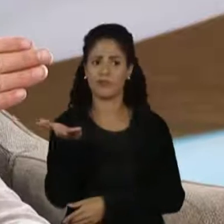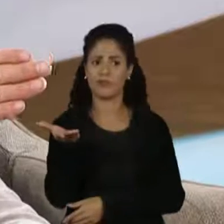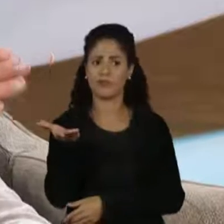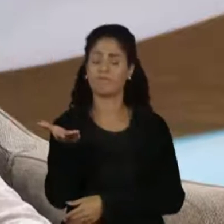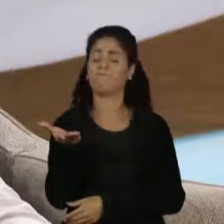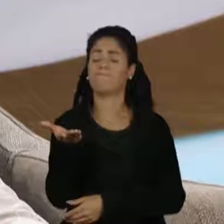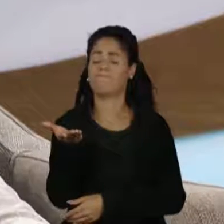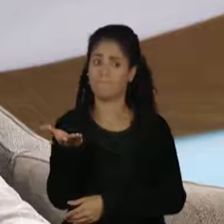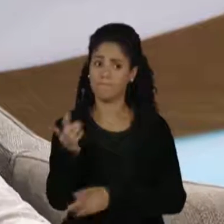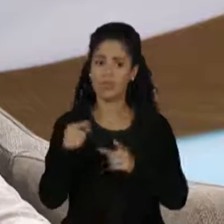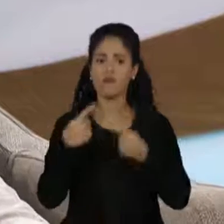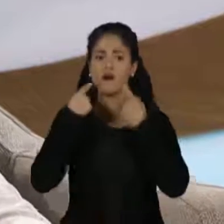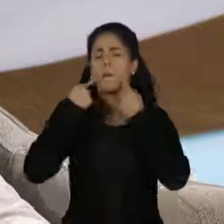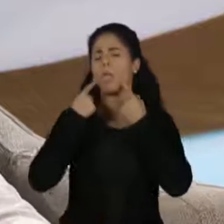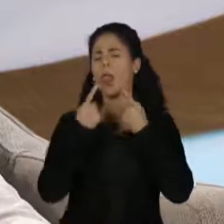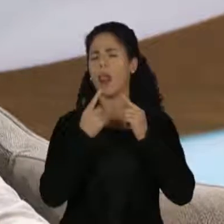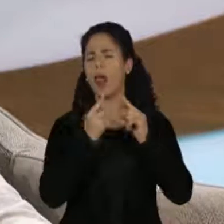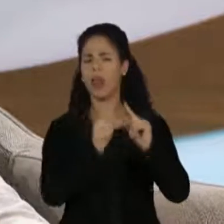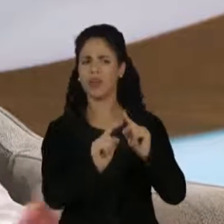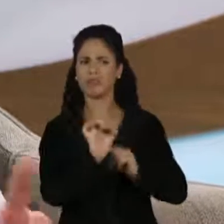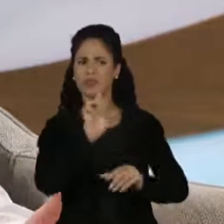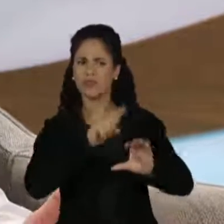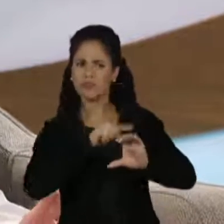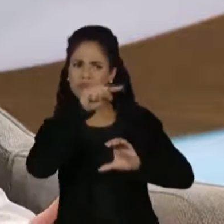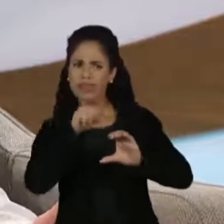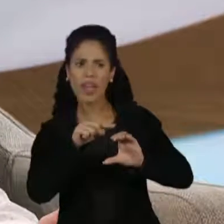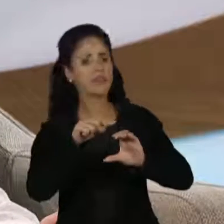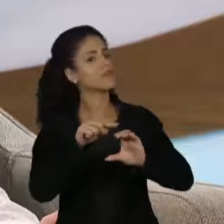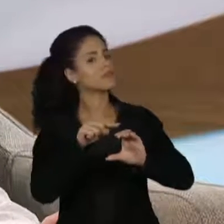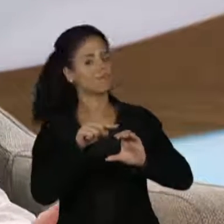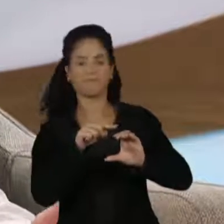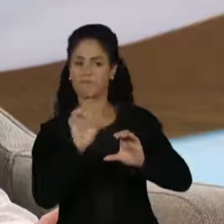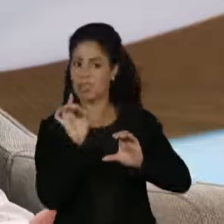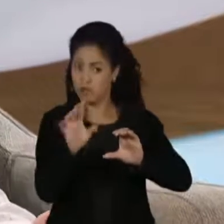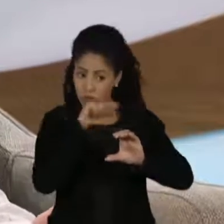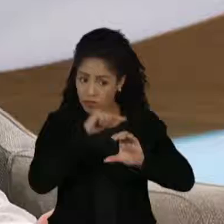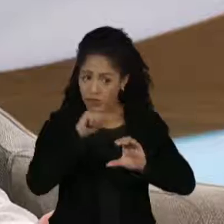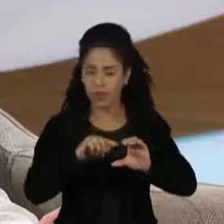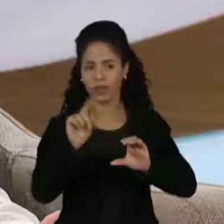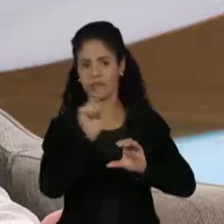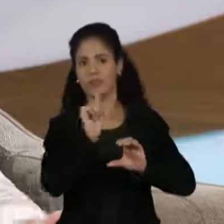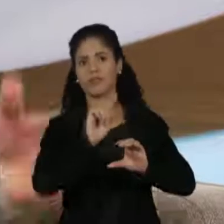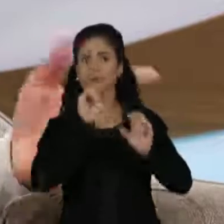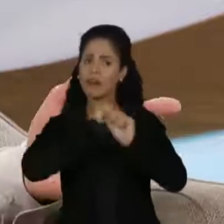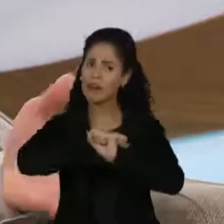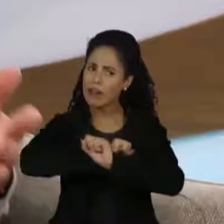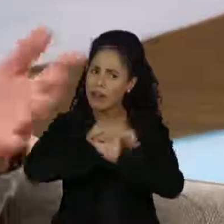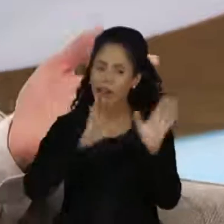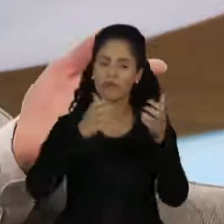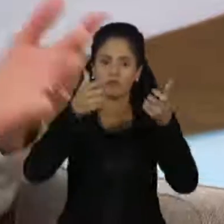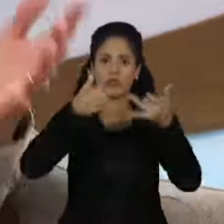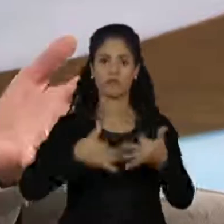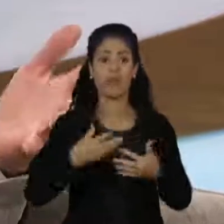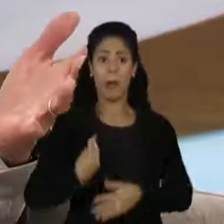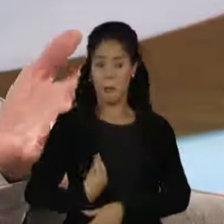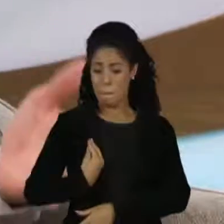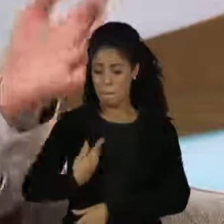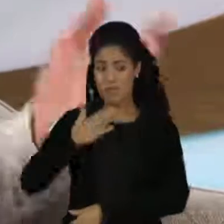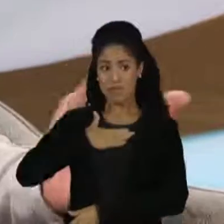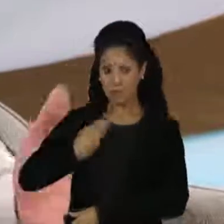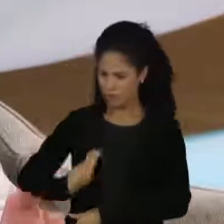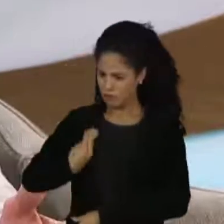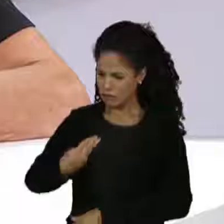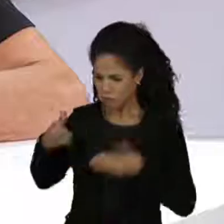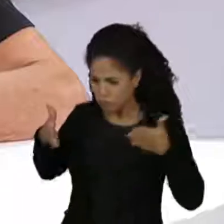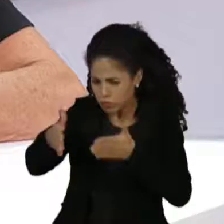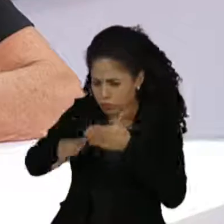E então a crítica não é a ciência em si, isso é muito importante da gente deixar isso muito claro. Eu passei a minha vida inteira fazendo ciência,